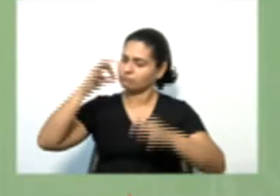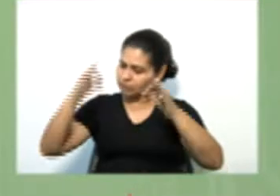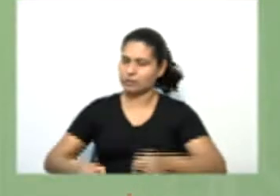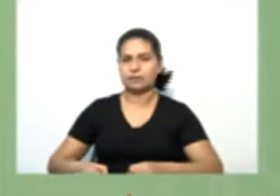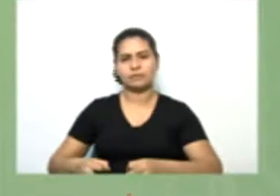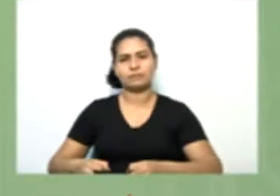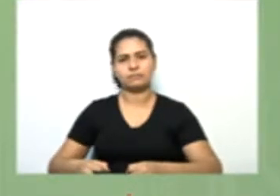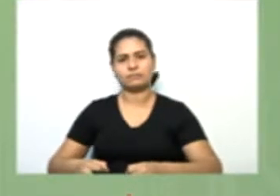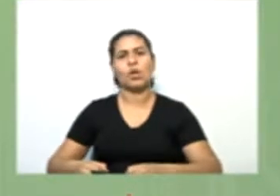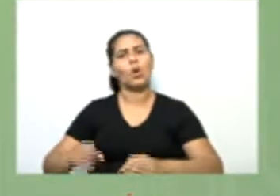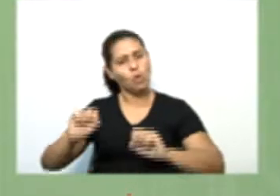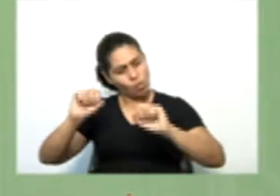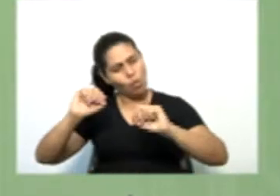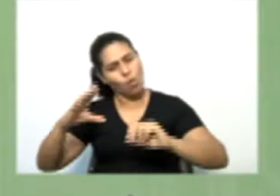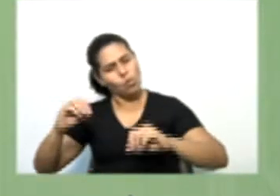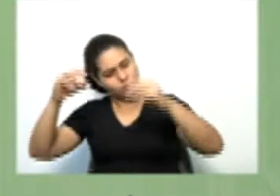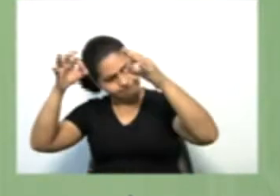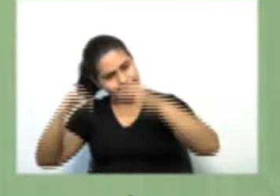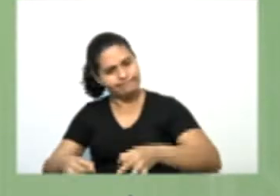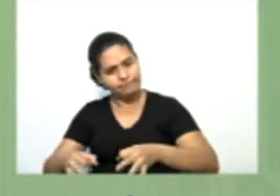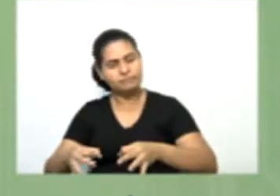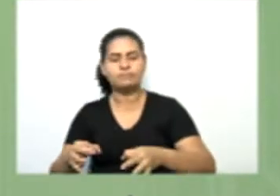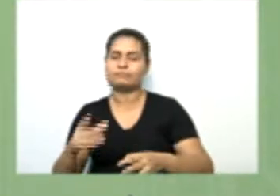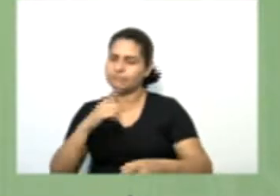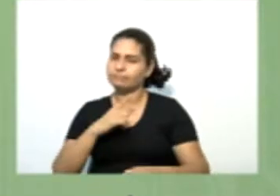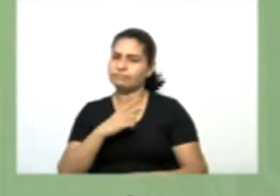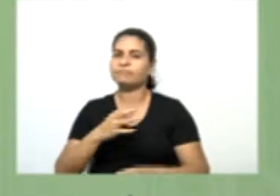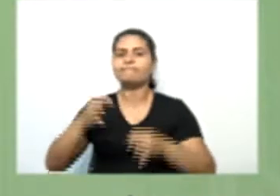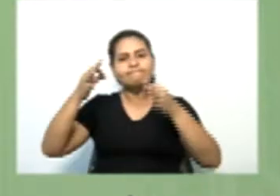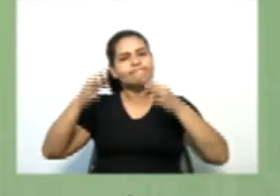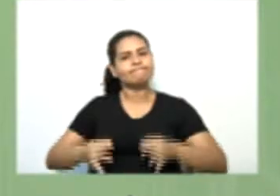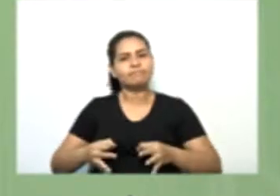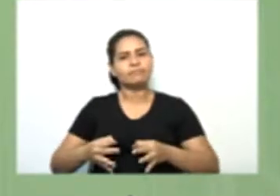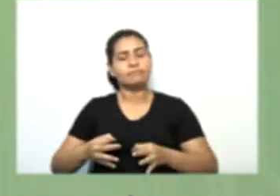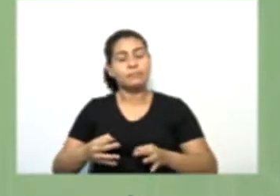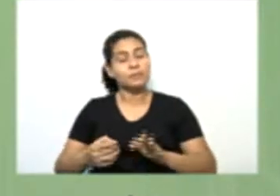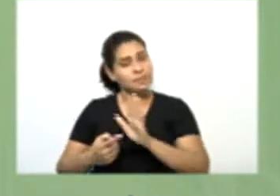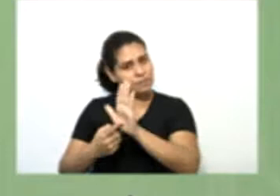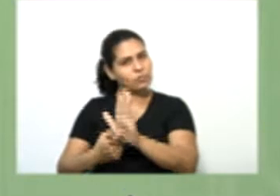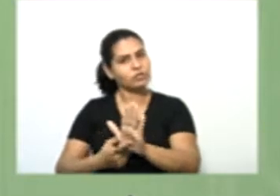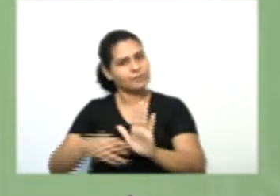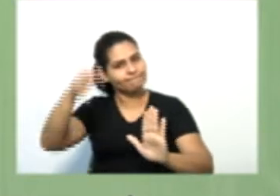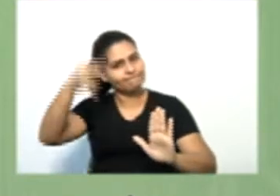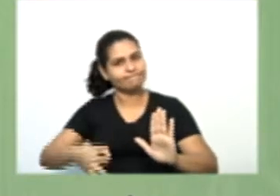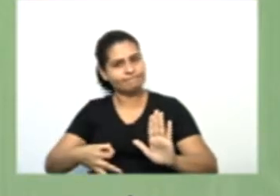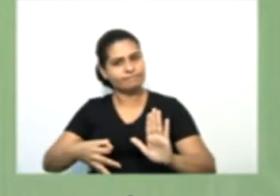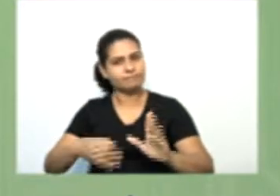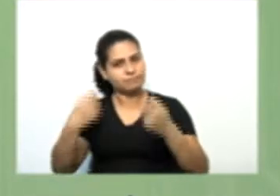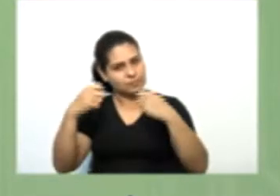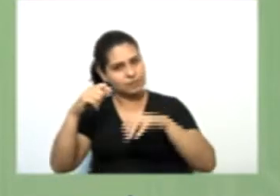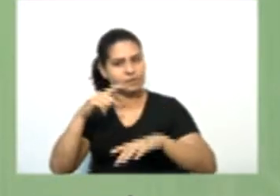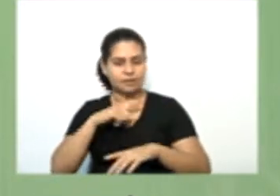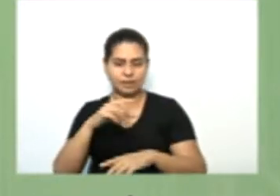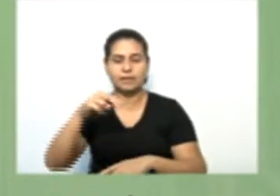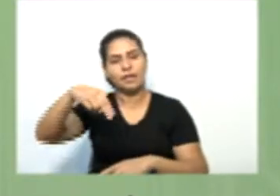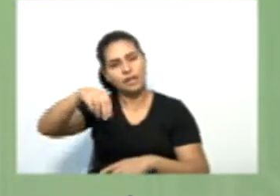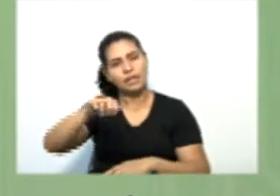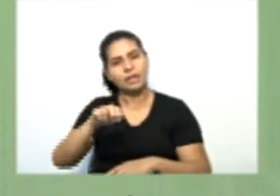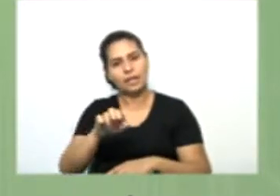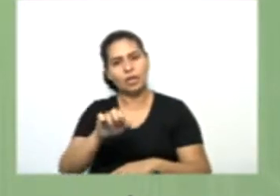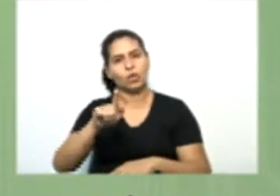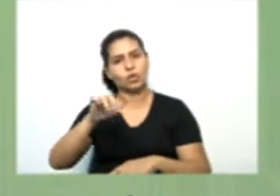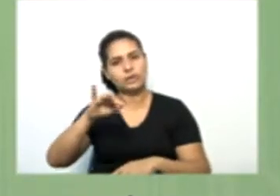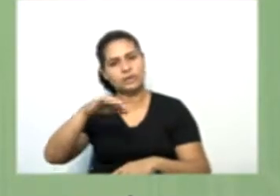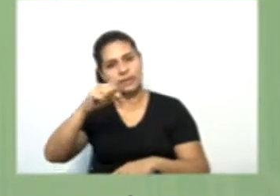certeza, né? Com certeza. Passe segurança na hora da negociação, tá